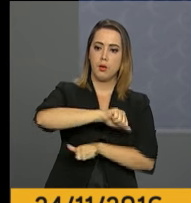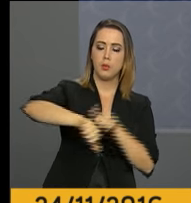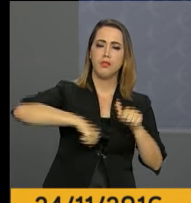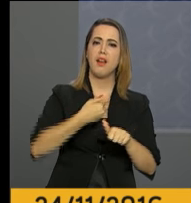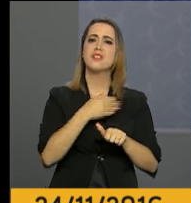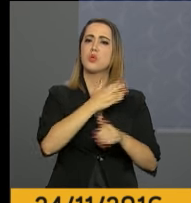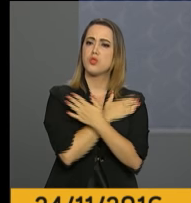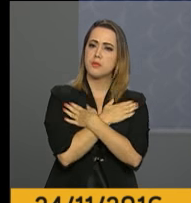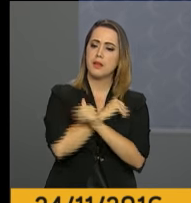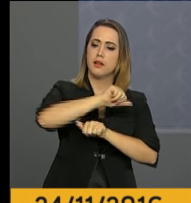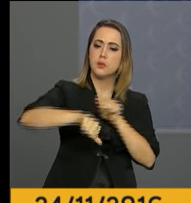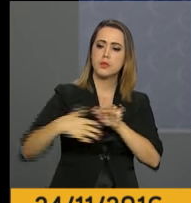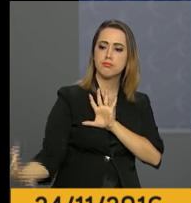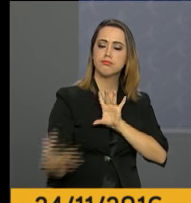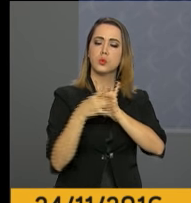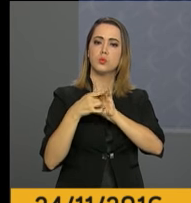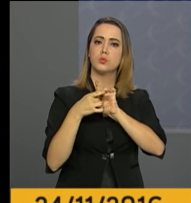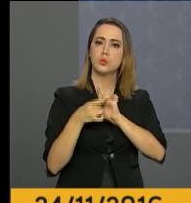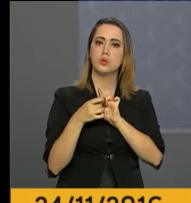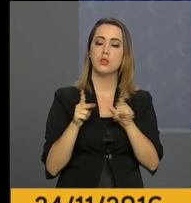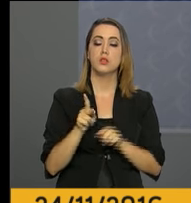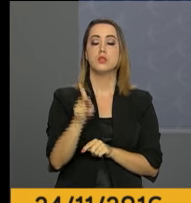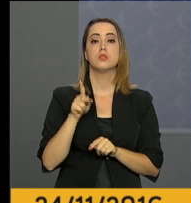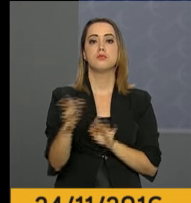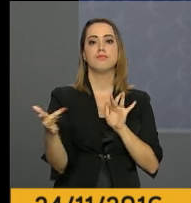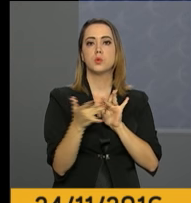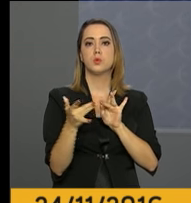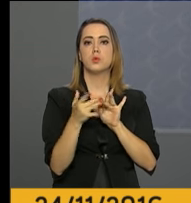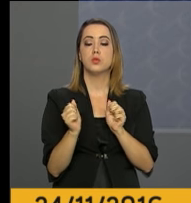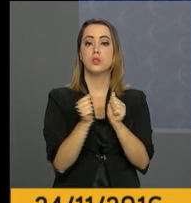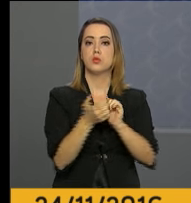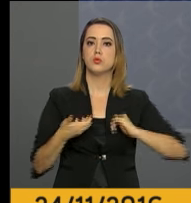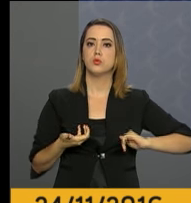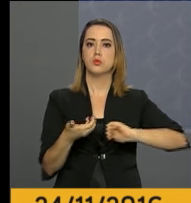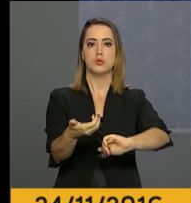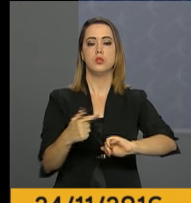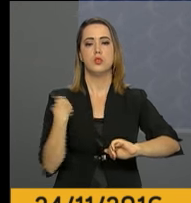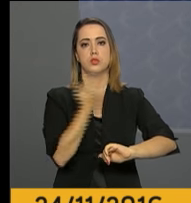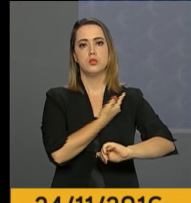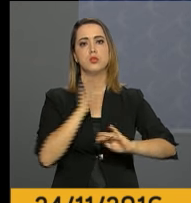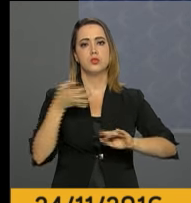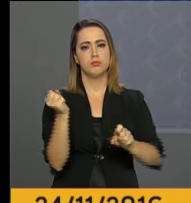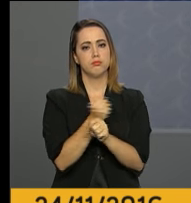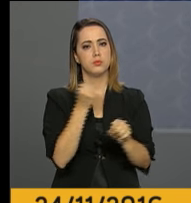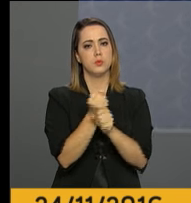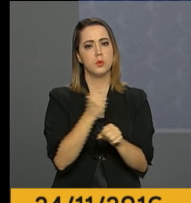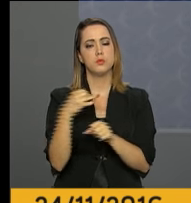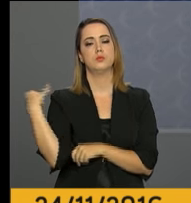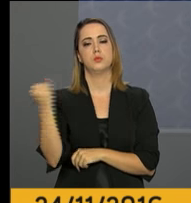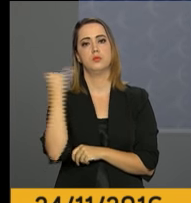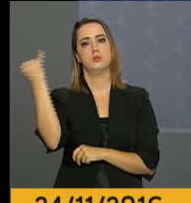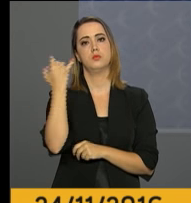nós em contato permanente com o congresso e a sociedade nós estamos promovendo reformas essenciais